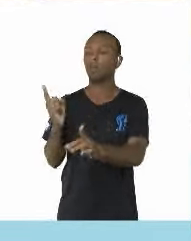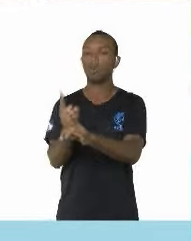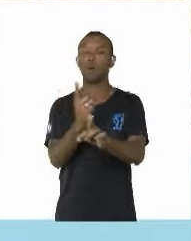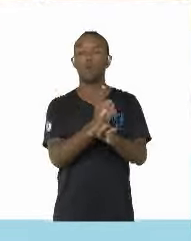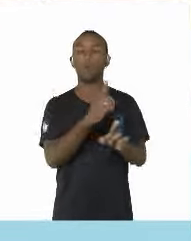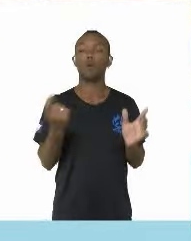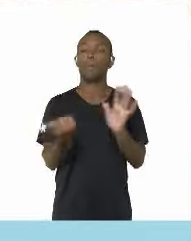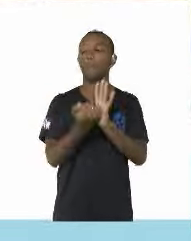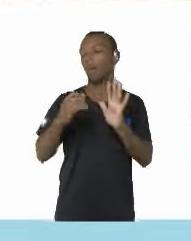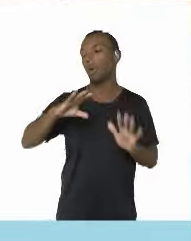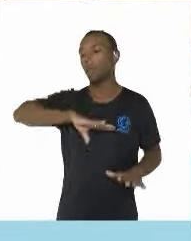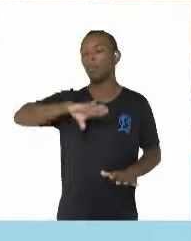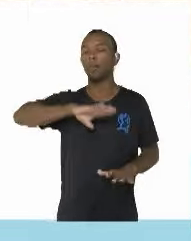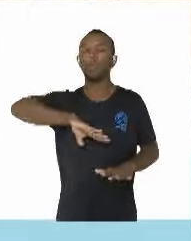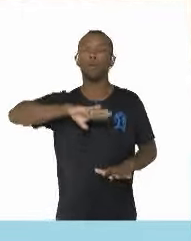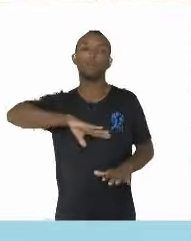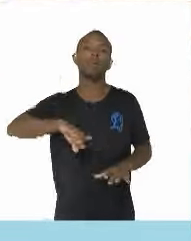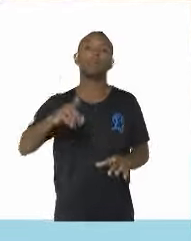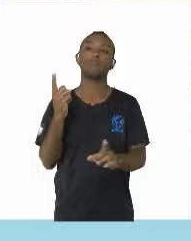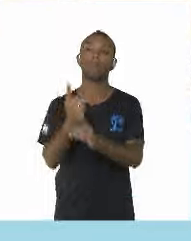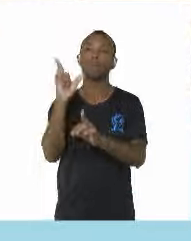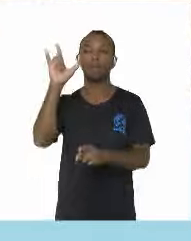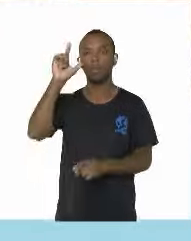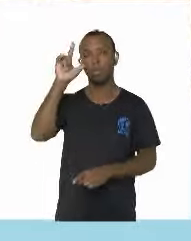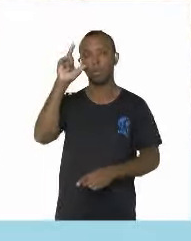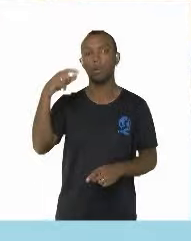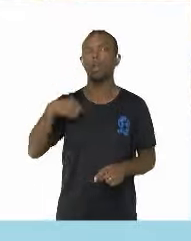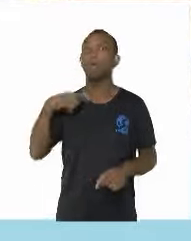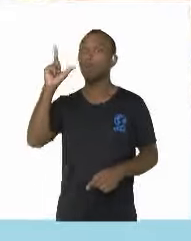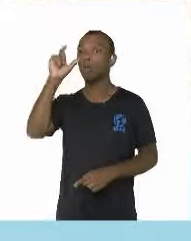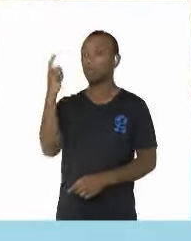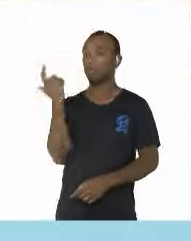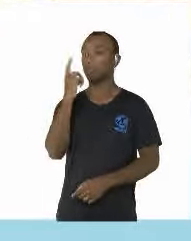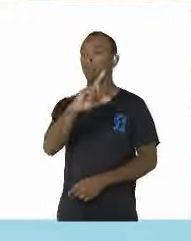Instagram. Né? Então, já foi um cliente também que eu captei pelo Instagram.